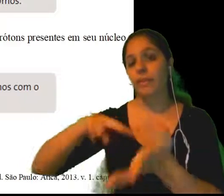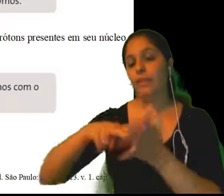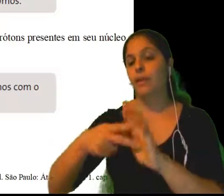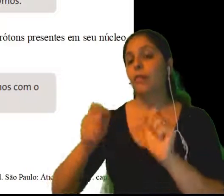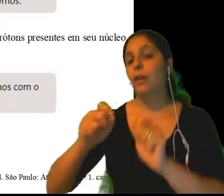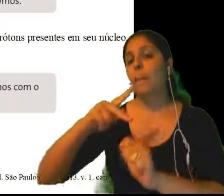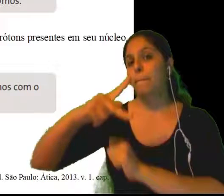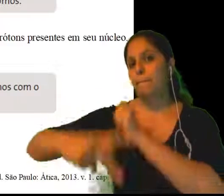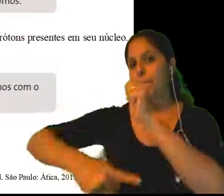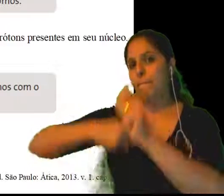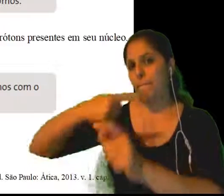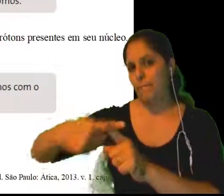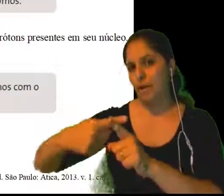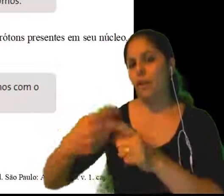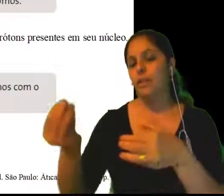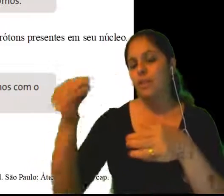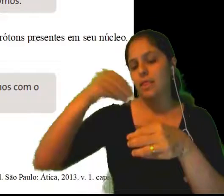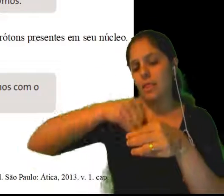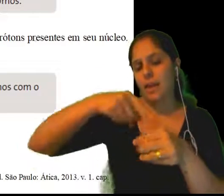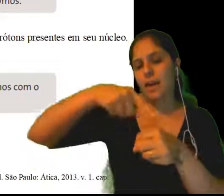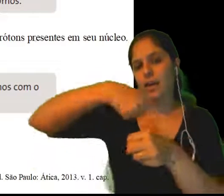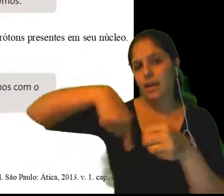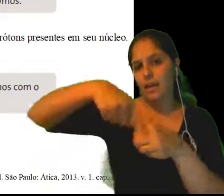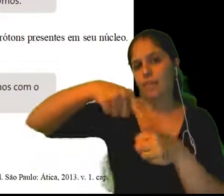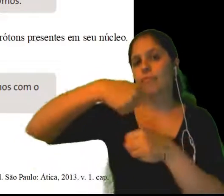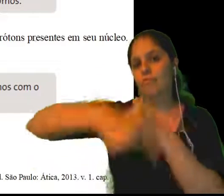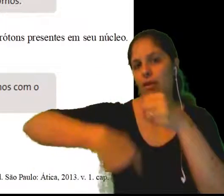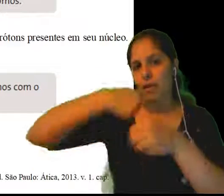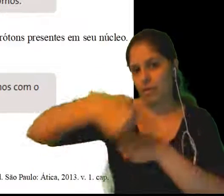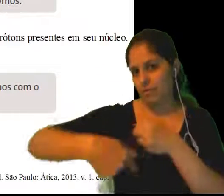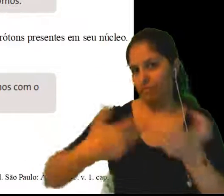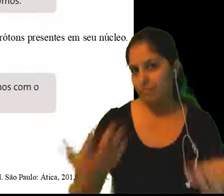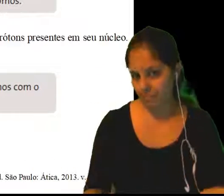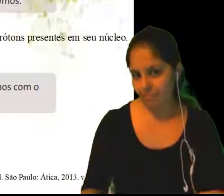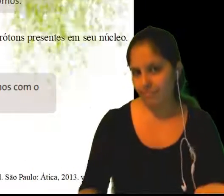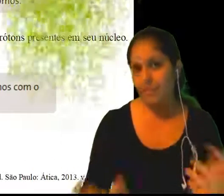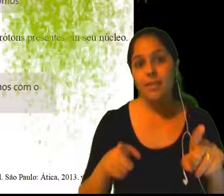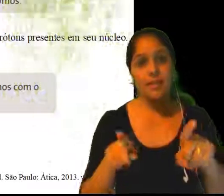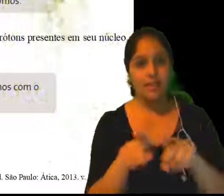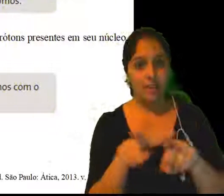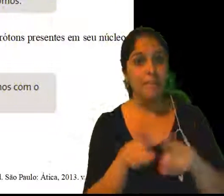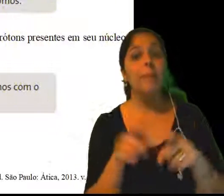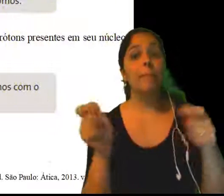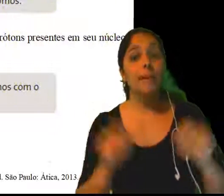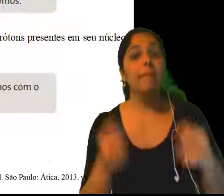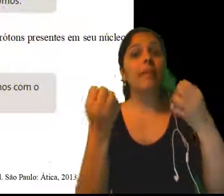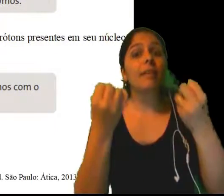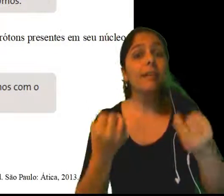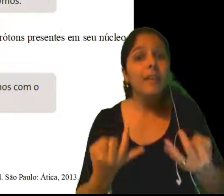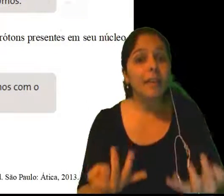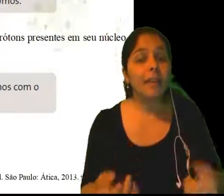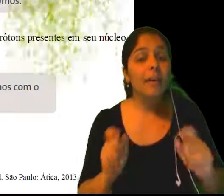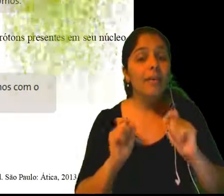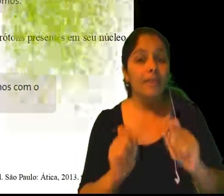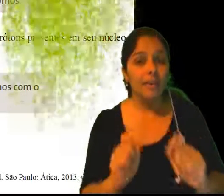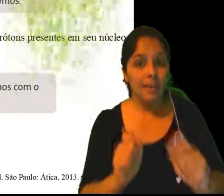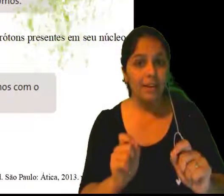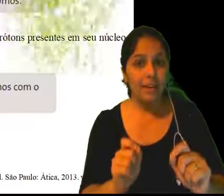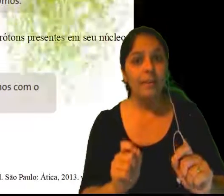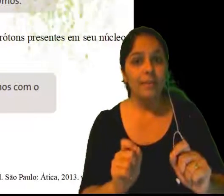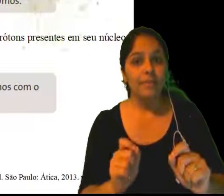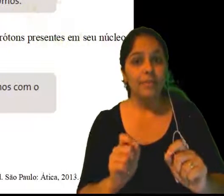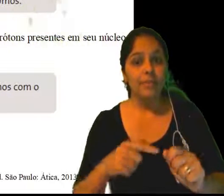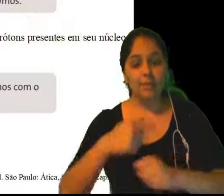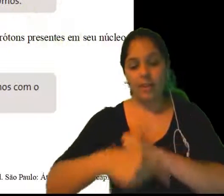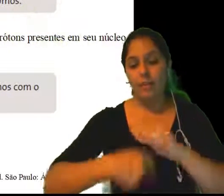de prótons existentes no núcleo dos átomos. E, além disso, podemos dizer que